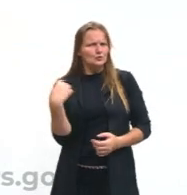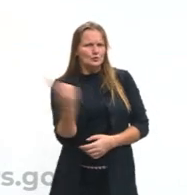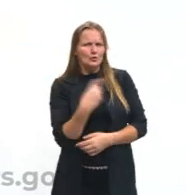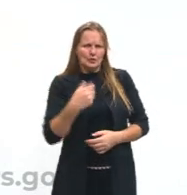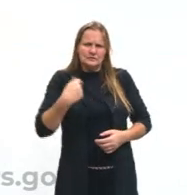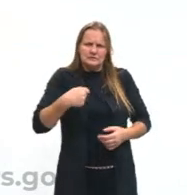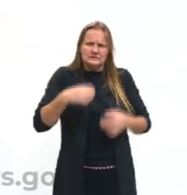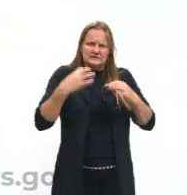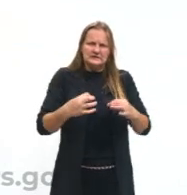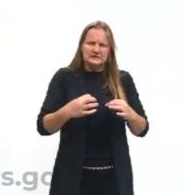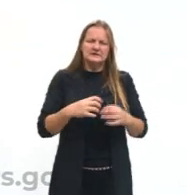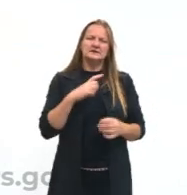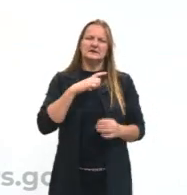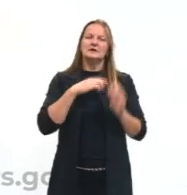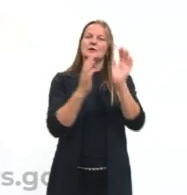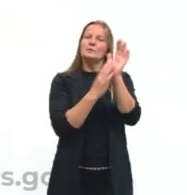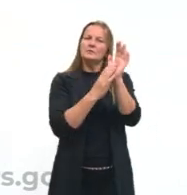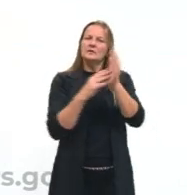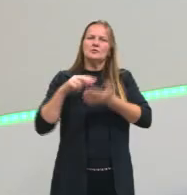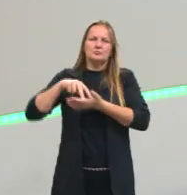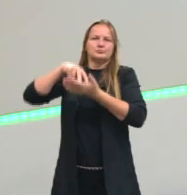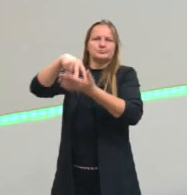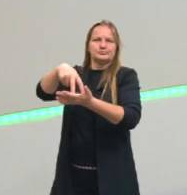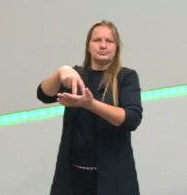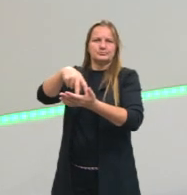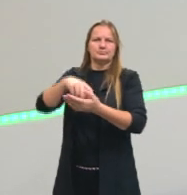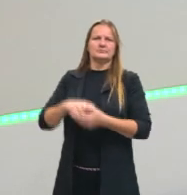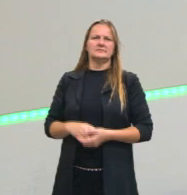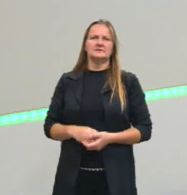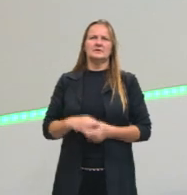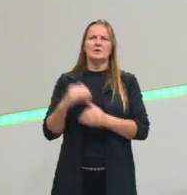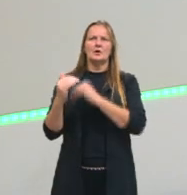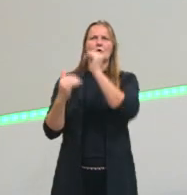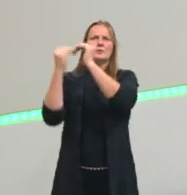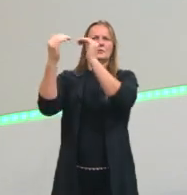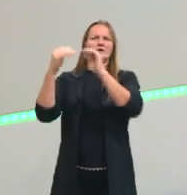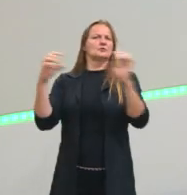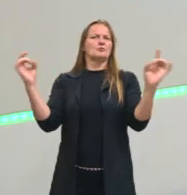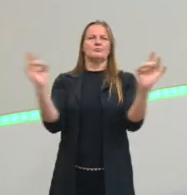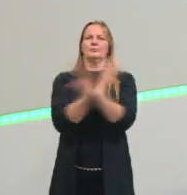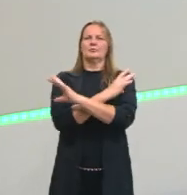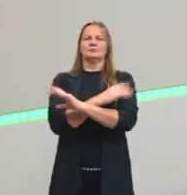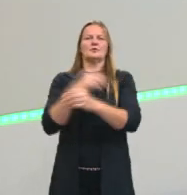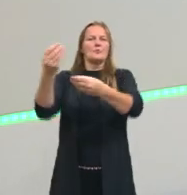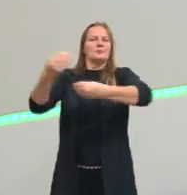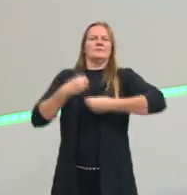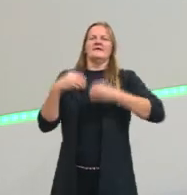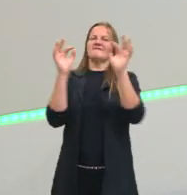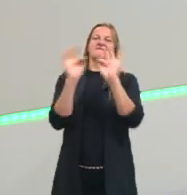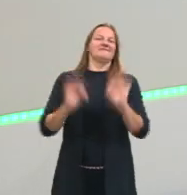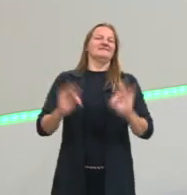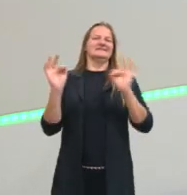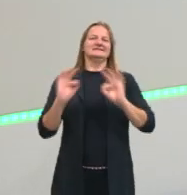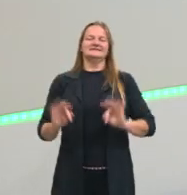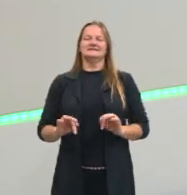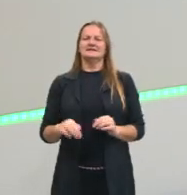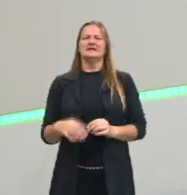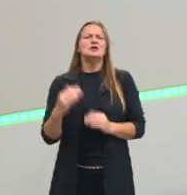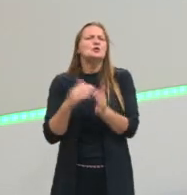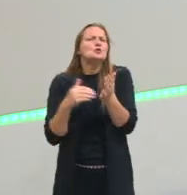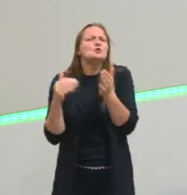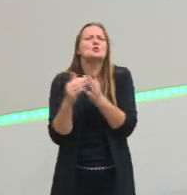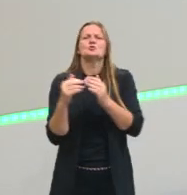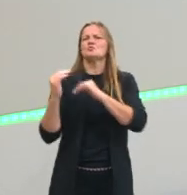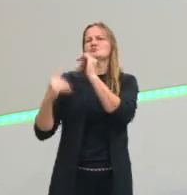ver que há entre as propostas do positivismo é que o progresso traria felicidade tudo se ele em nome do Progresso tudo se faria